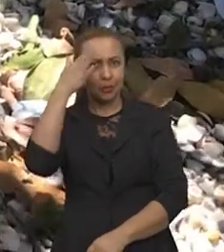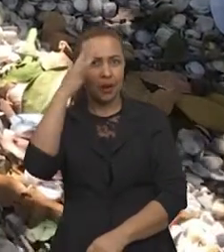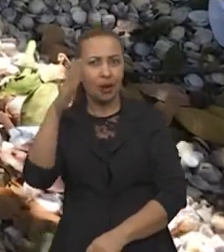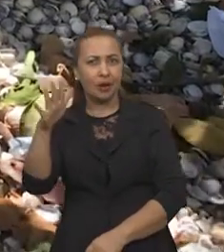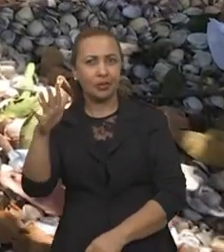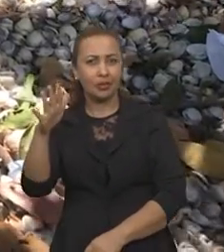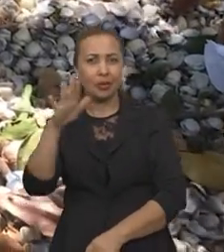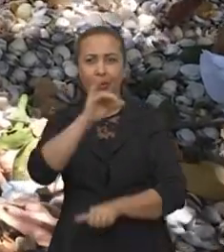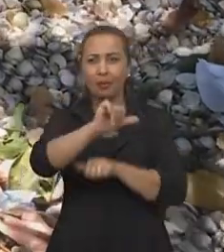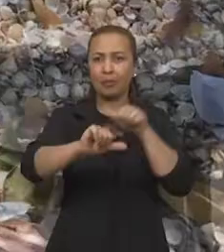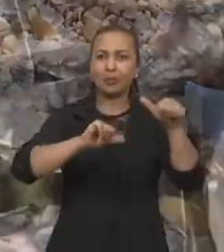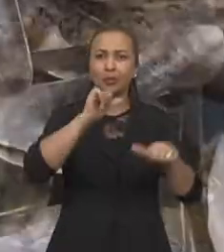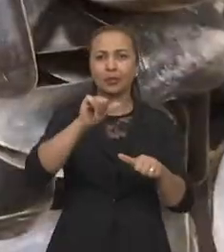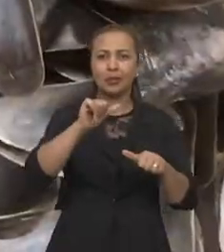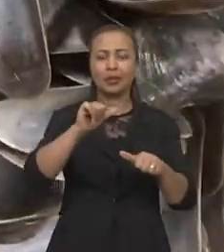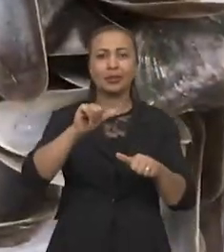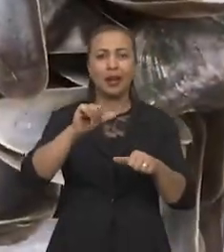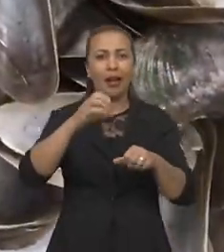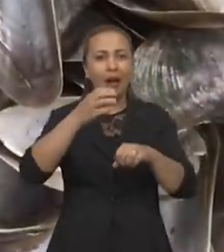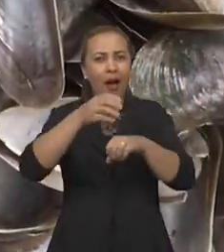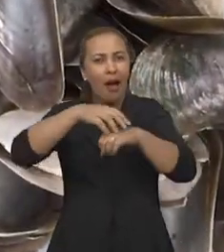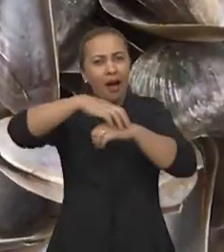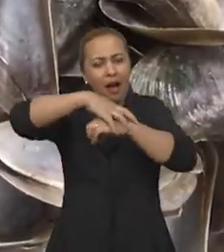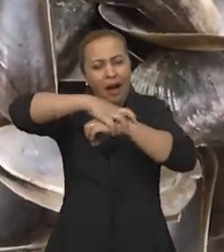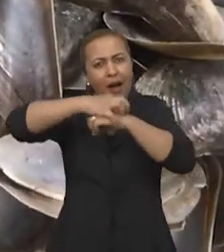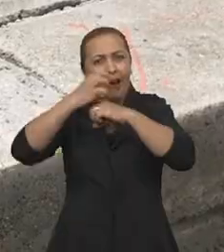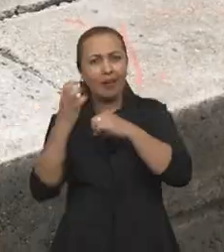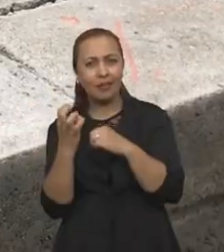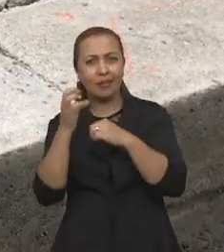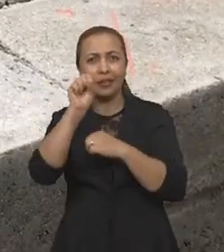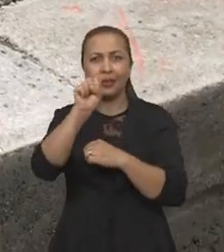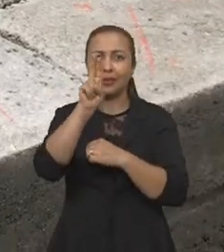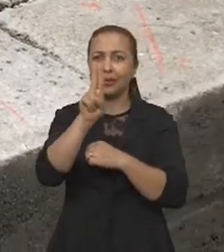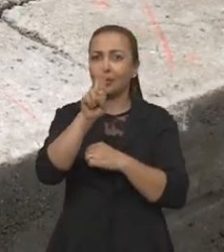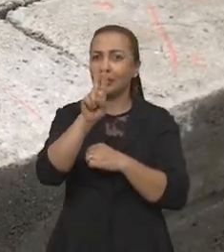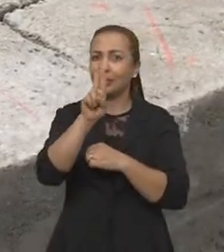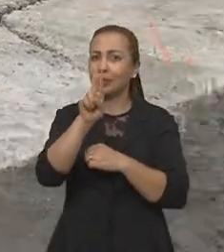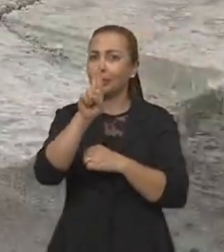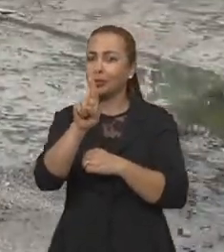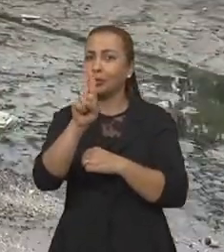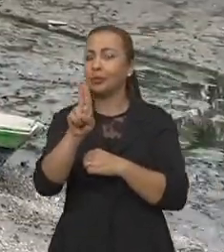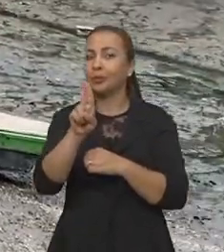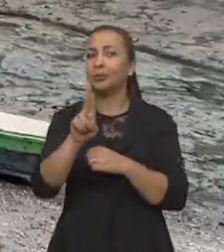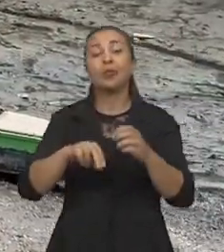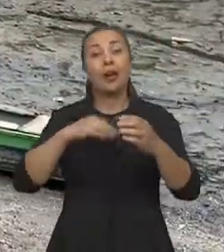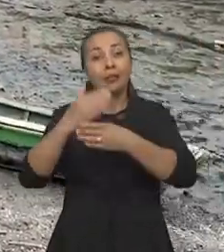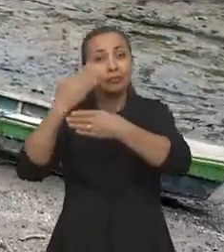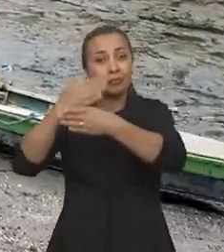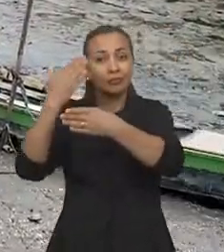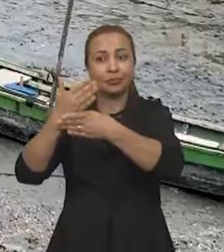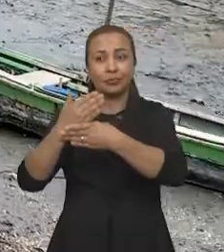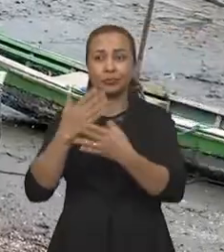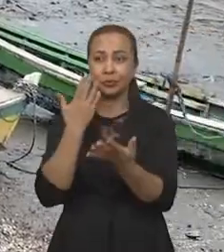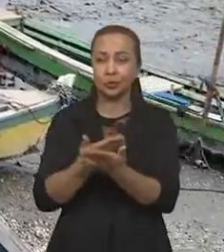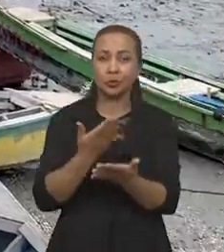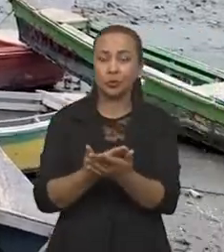Já imaginou transformar a casca do sururu em material de construção? Isso é um projeto, na